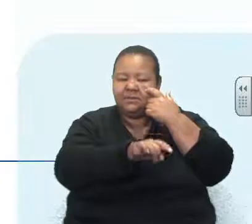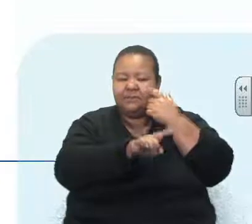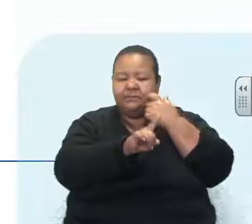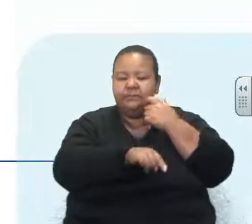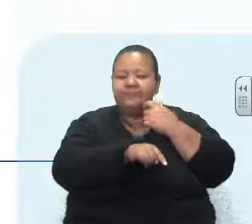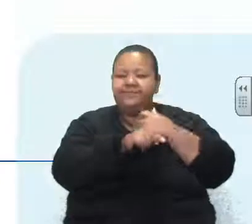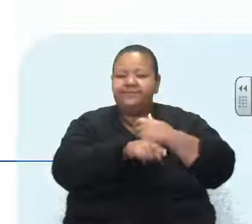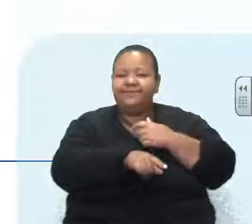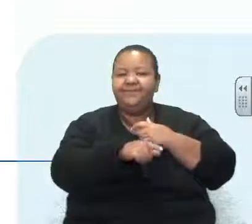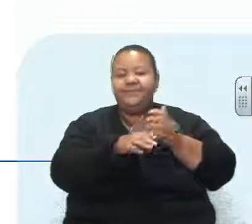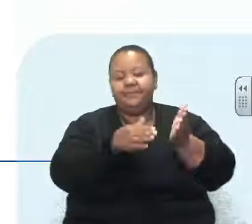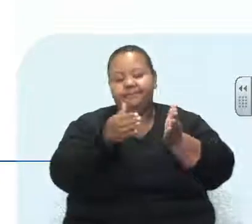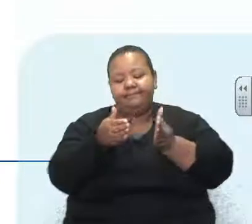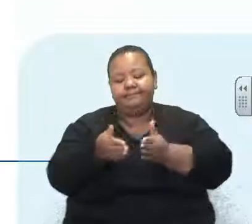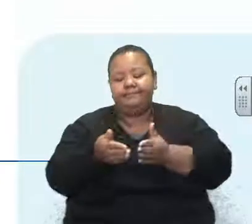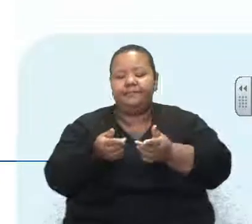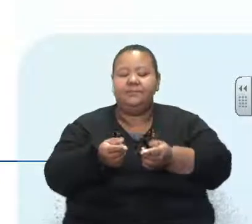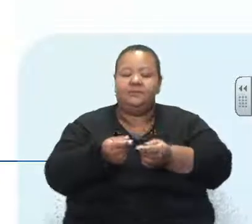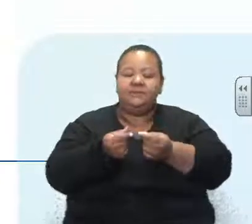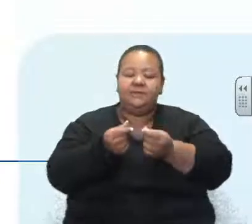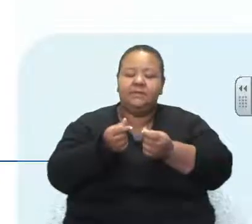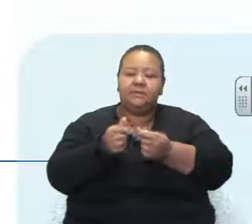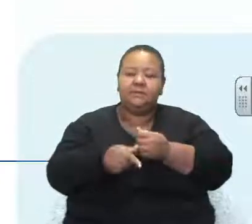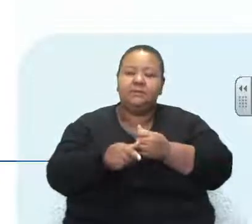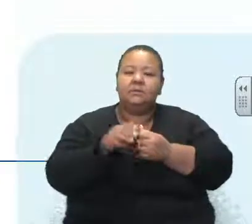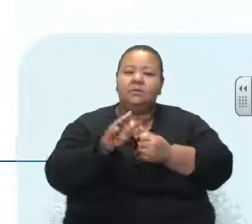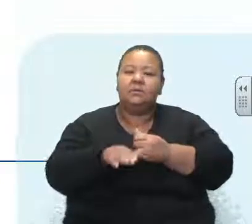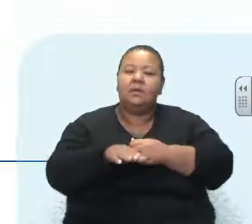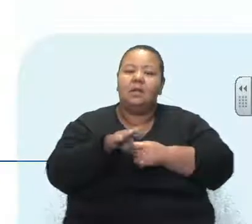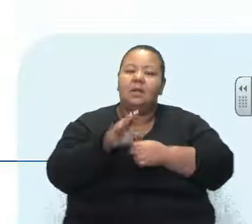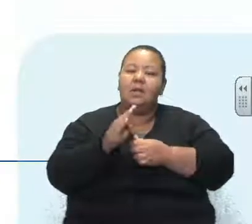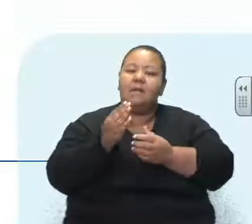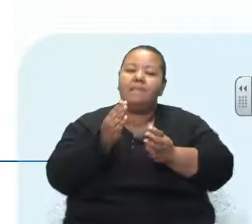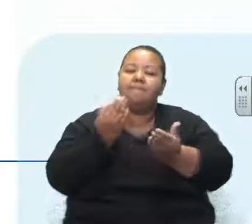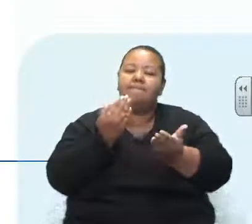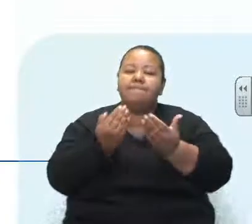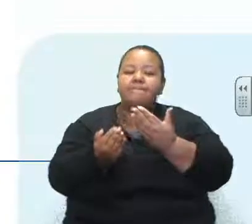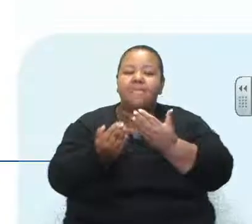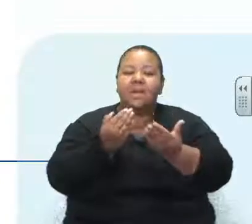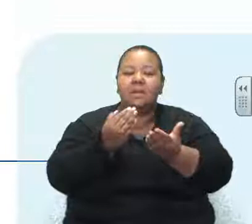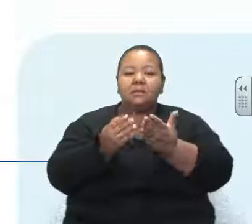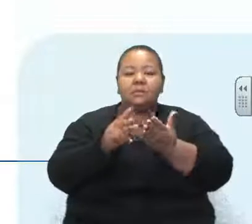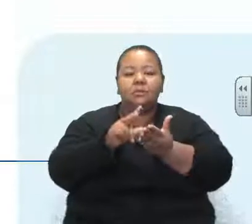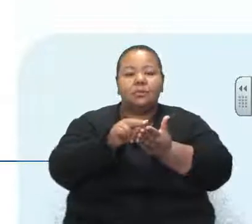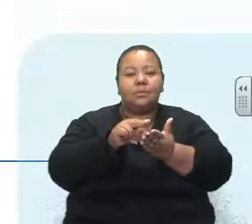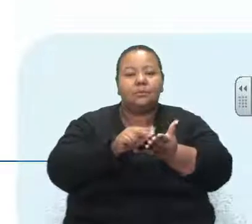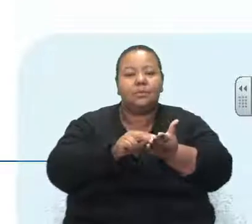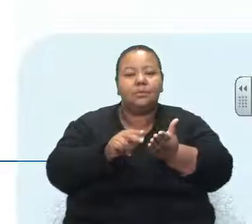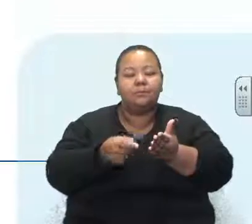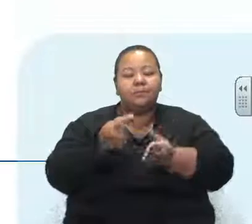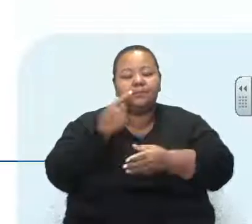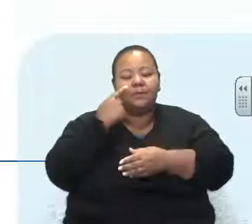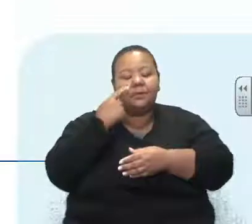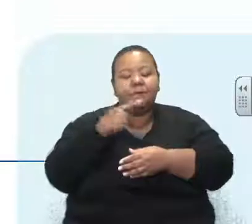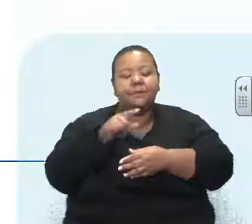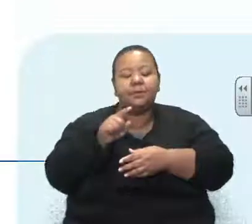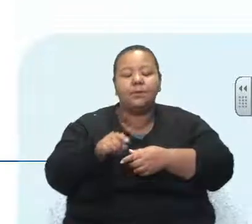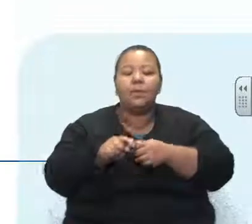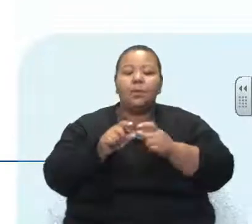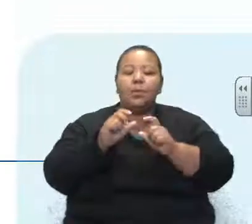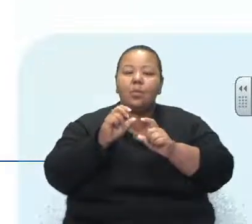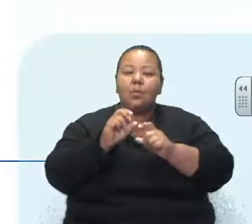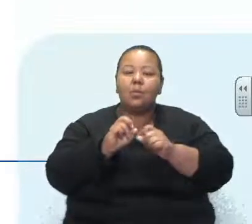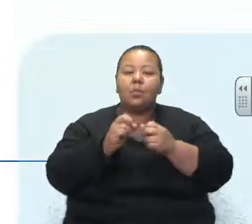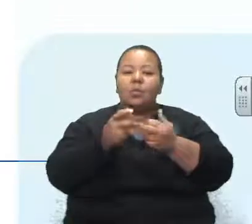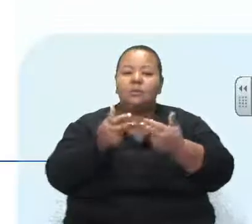de ordem financeira, eu estou falando de balanço patrimonial, aonde que eu vou analisar o meu objeto da empresa, eu